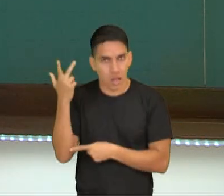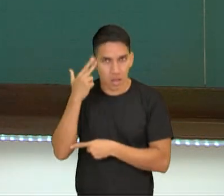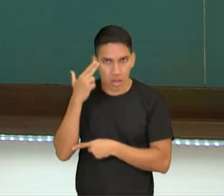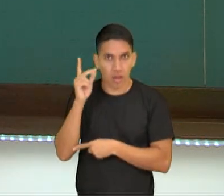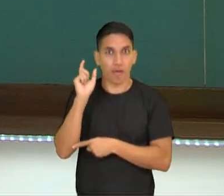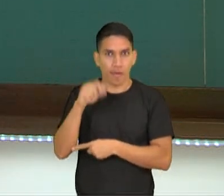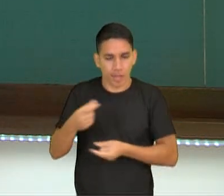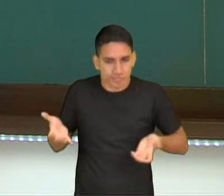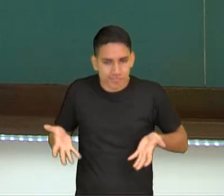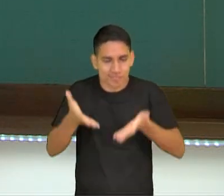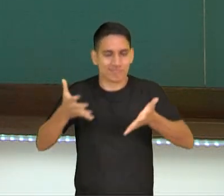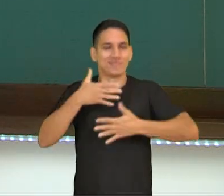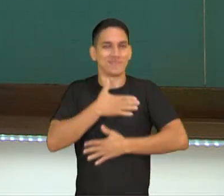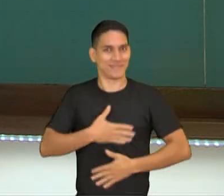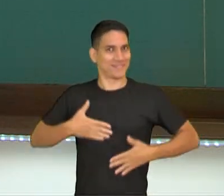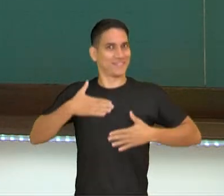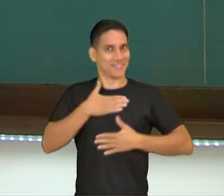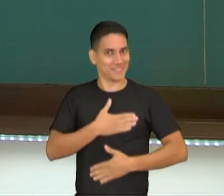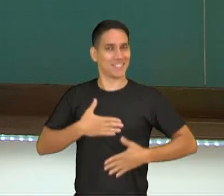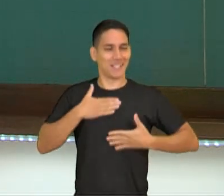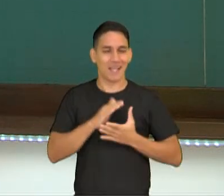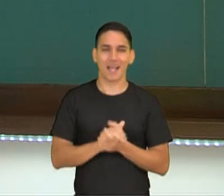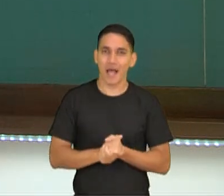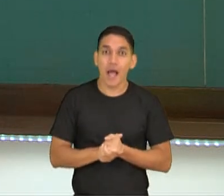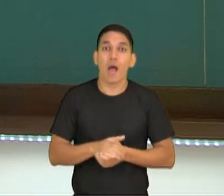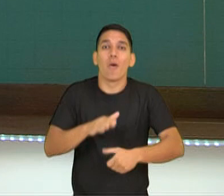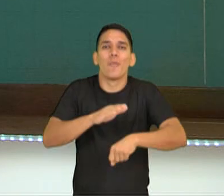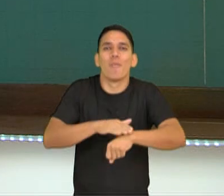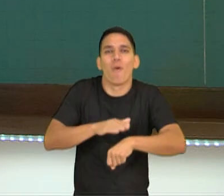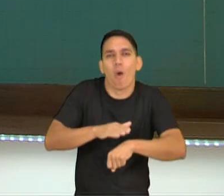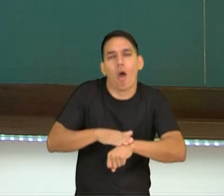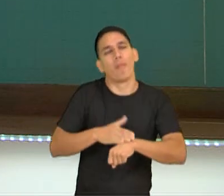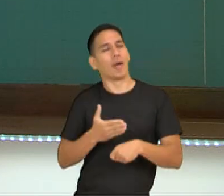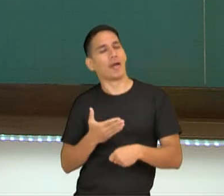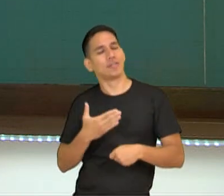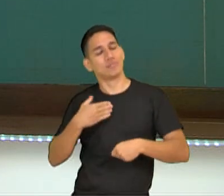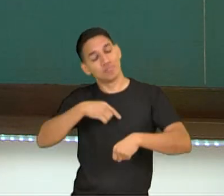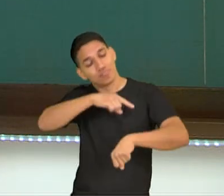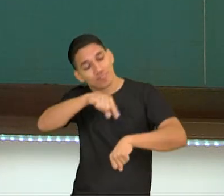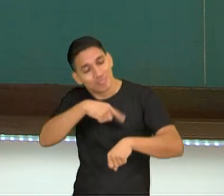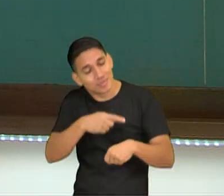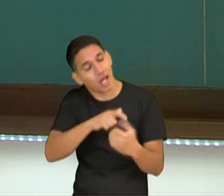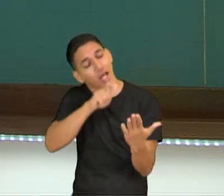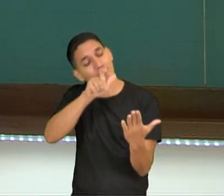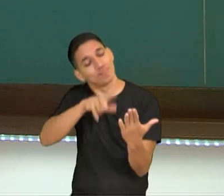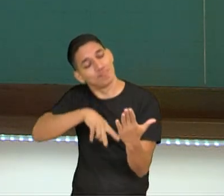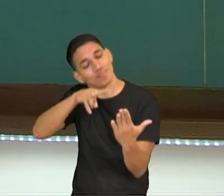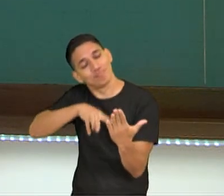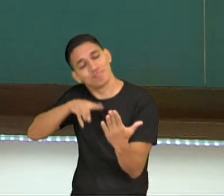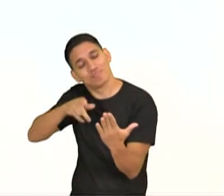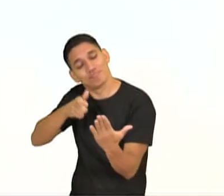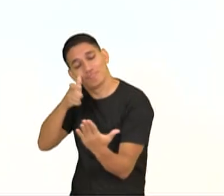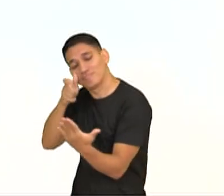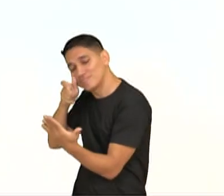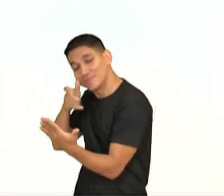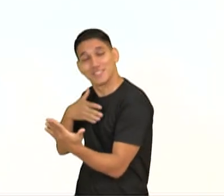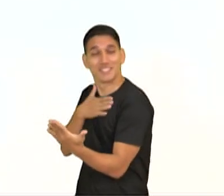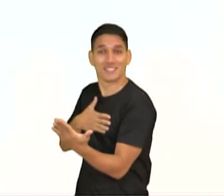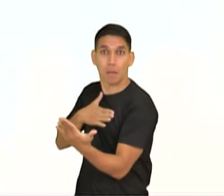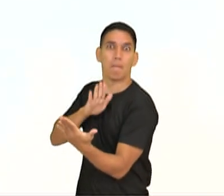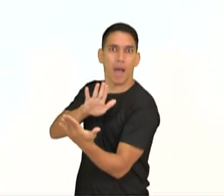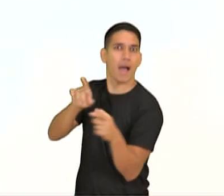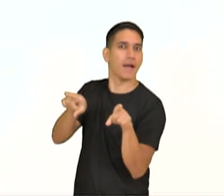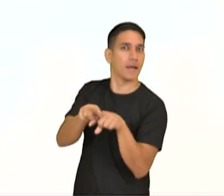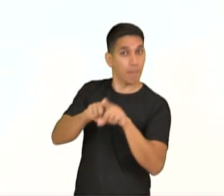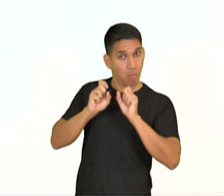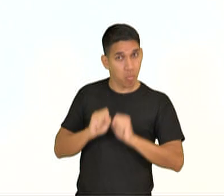o entretenimento, promover esse momento de passatempo divertido. Porém, elas podem ser também